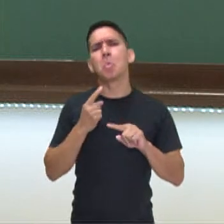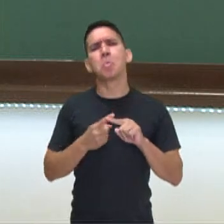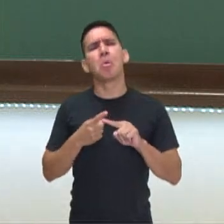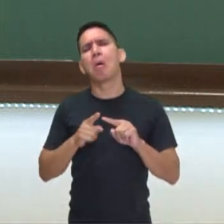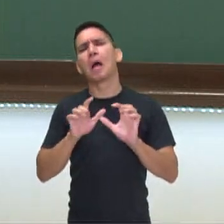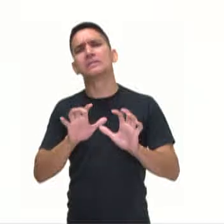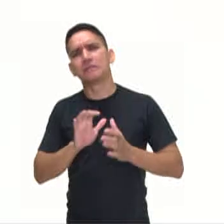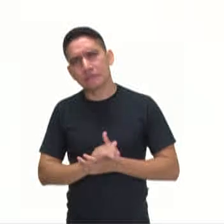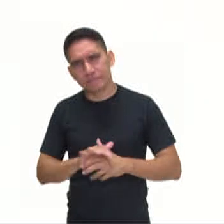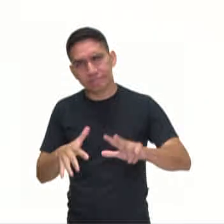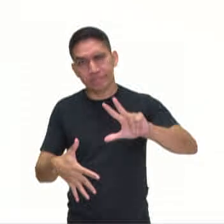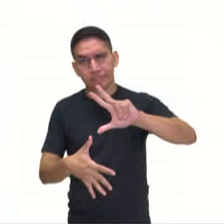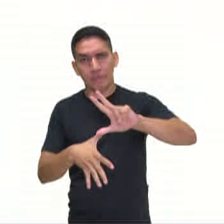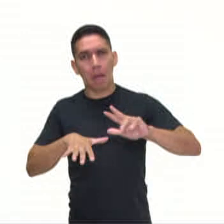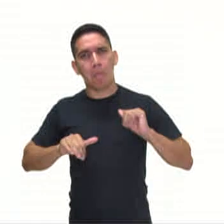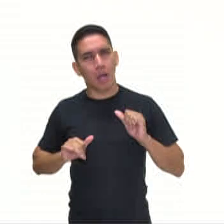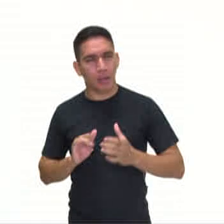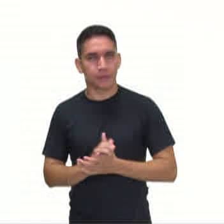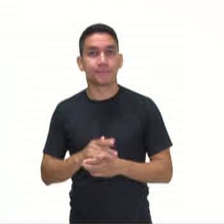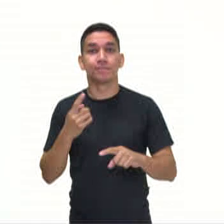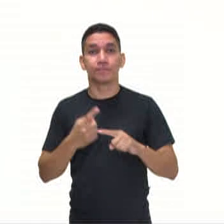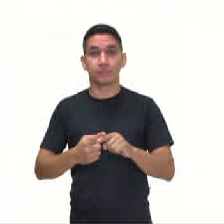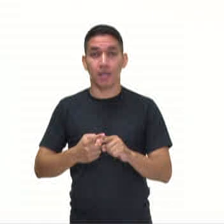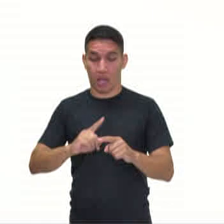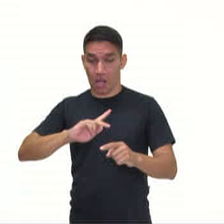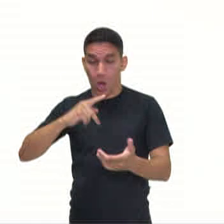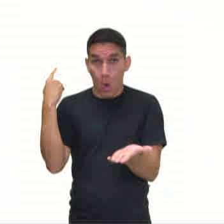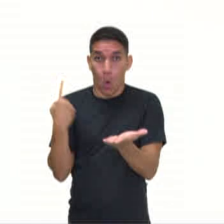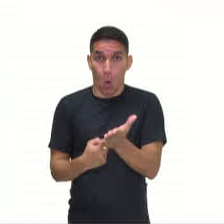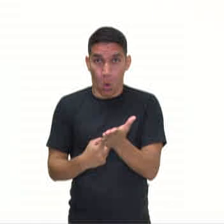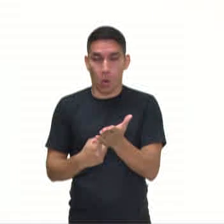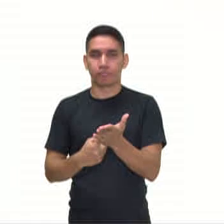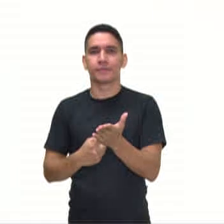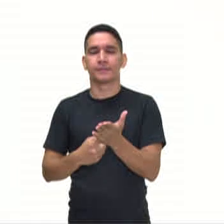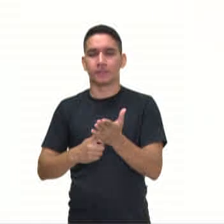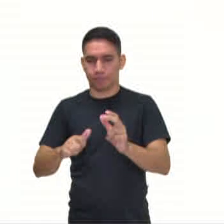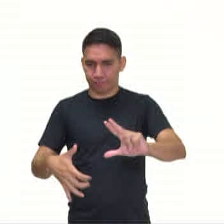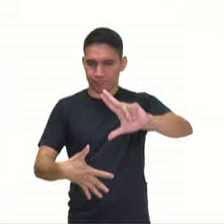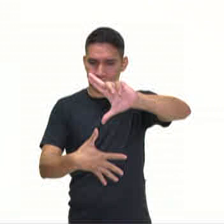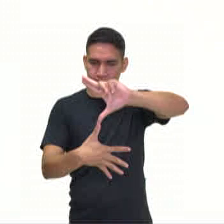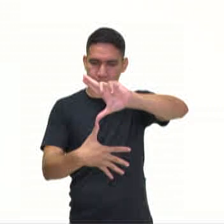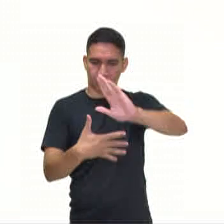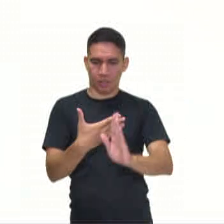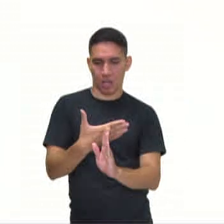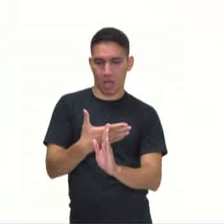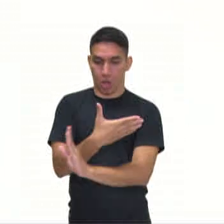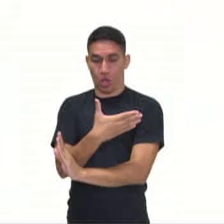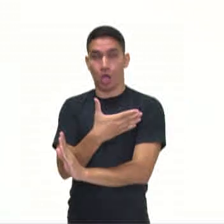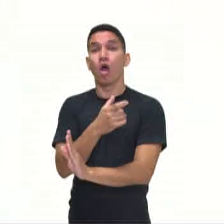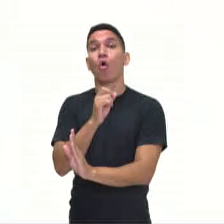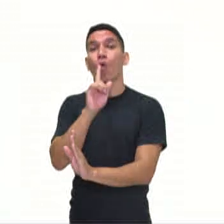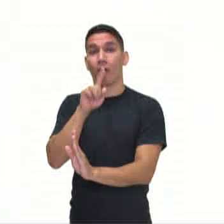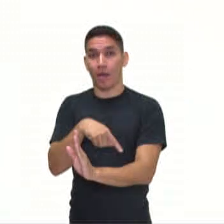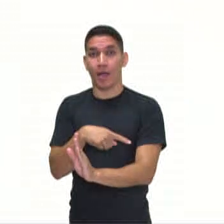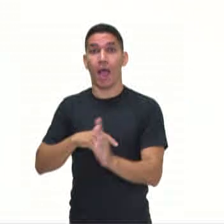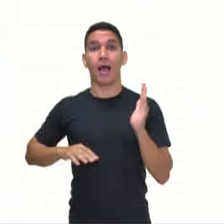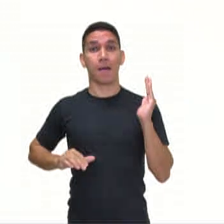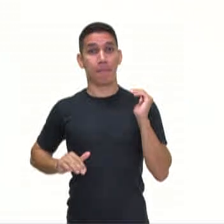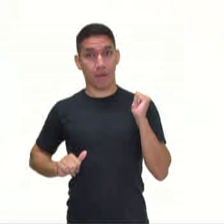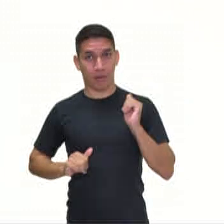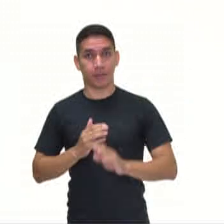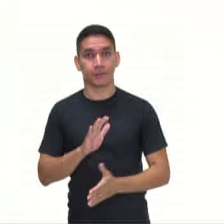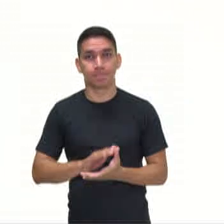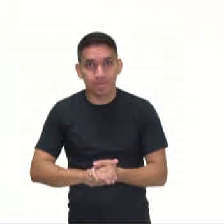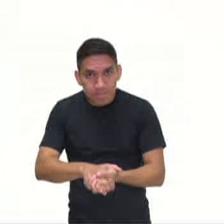expressão? Então aqui, ó, pelo Tratado de Tordesilhas, as terras que ficavam a oeste da América pertenceriam à Espanha,